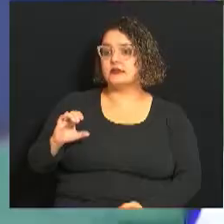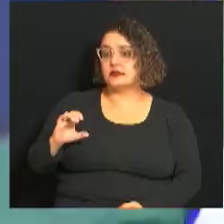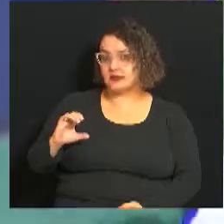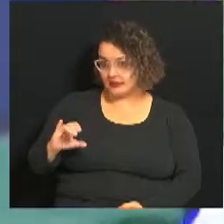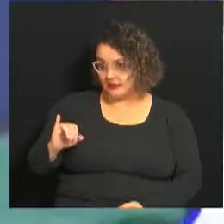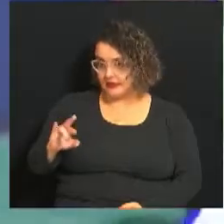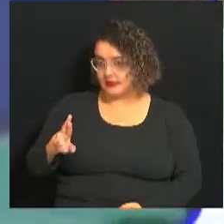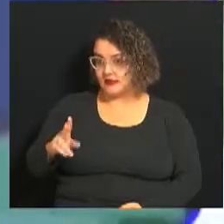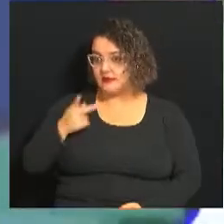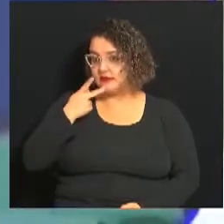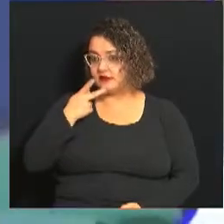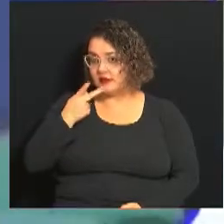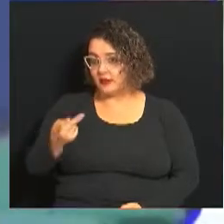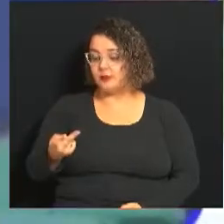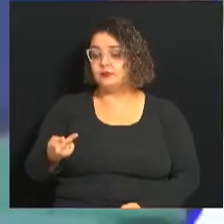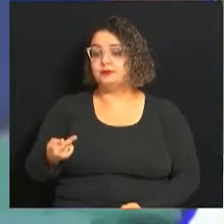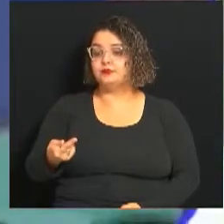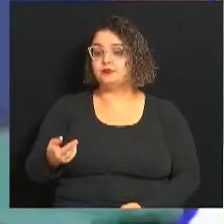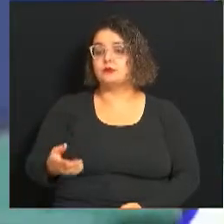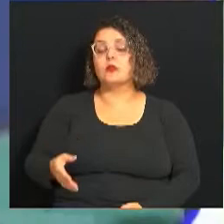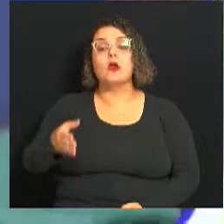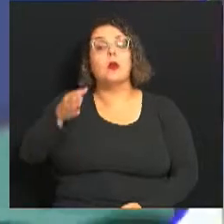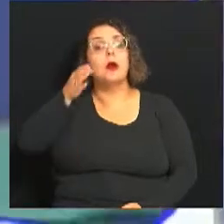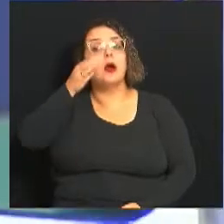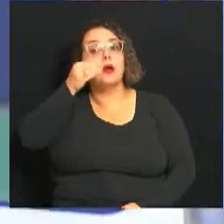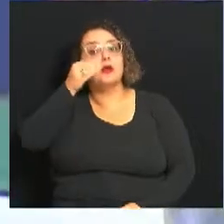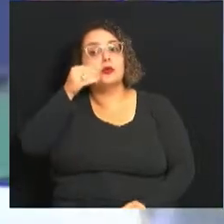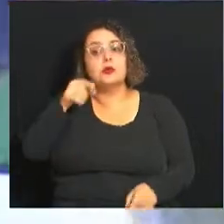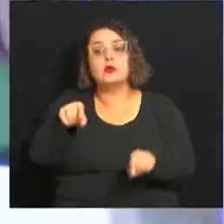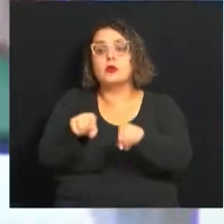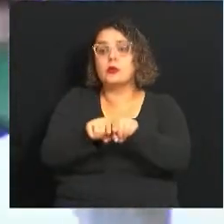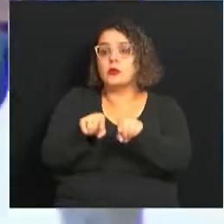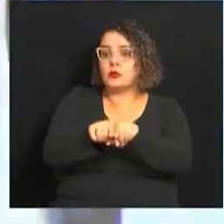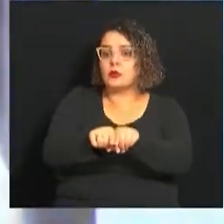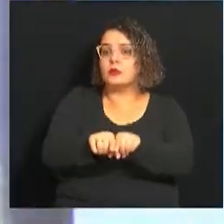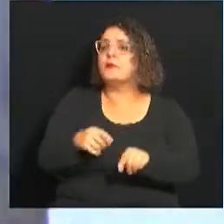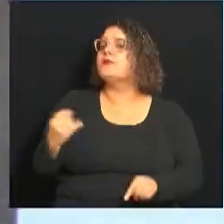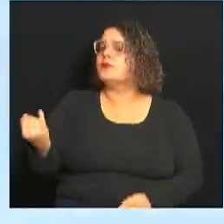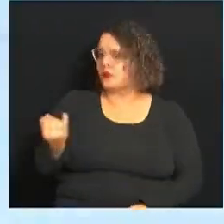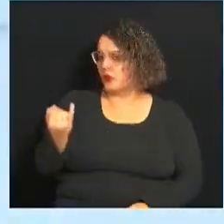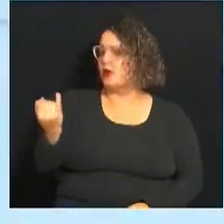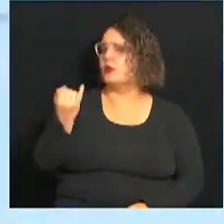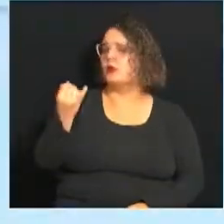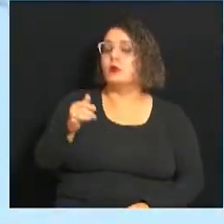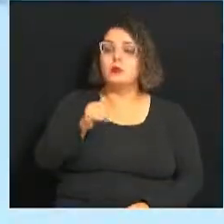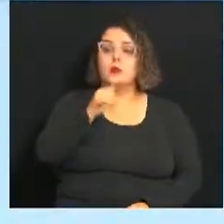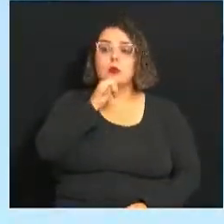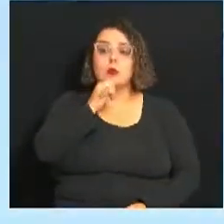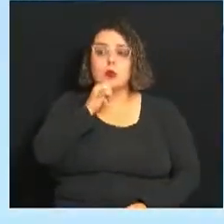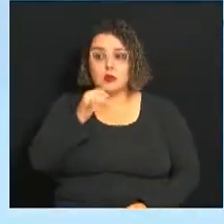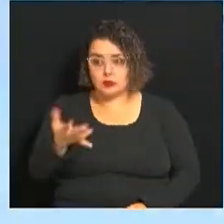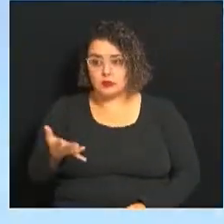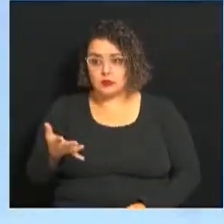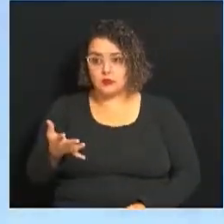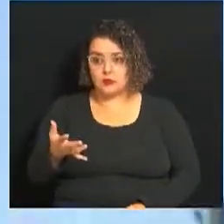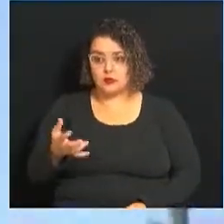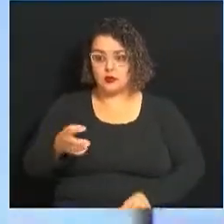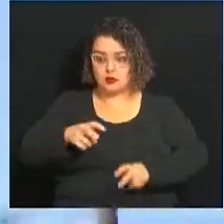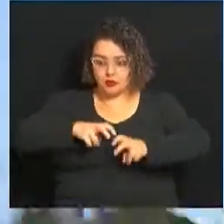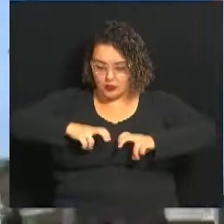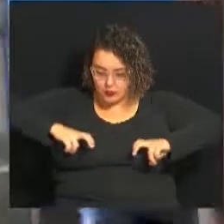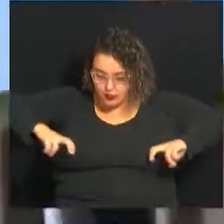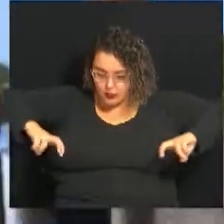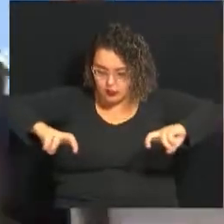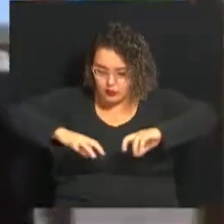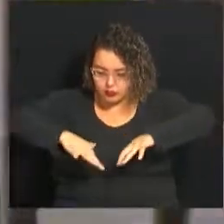queria falar, uma curiosidade também bastante interessante. Por exemplo, o estádio Moisés Lucarelli,